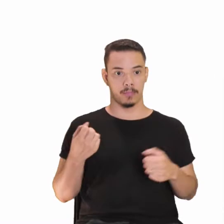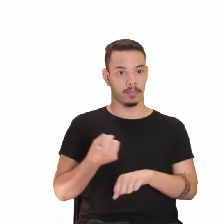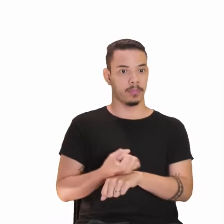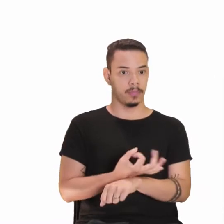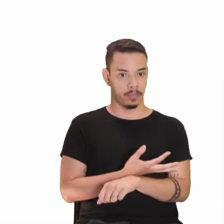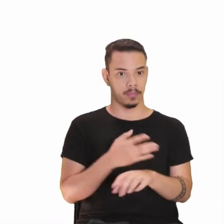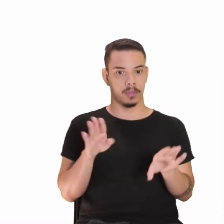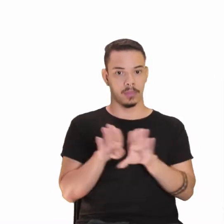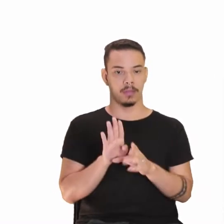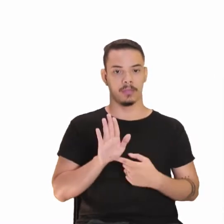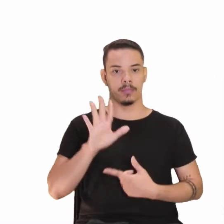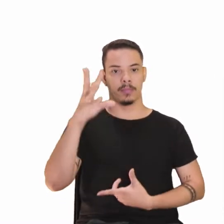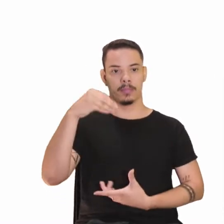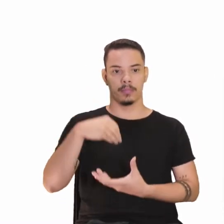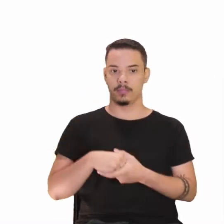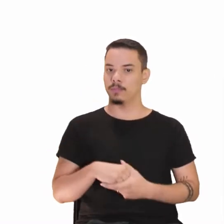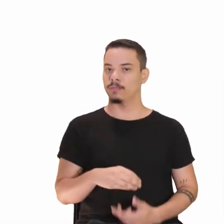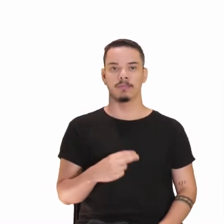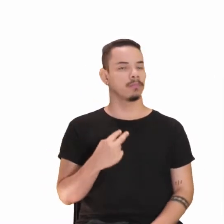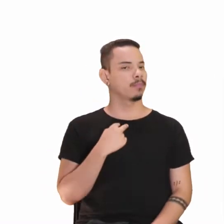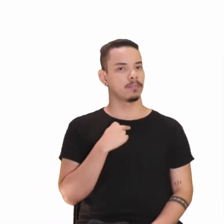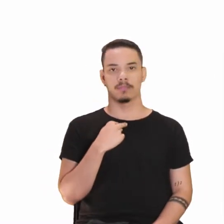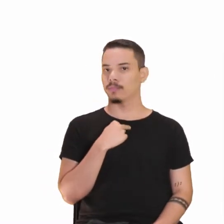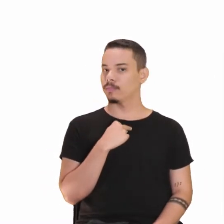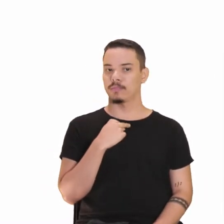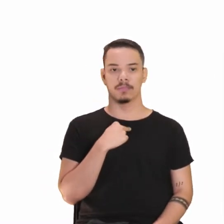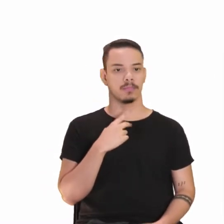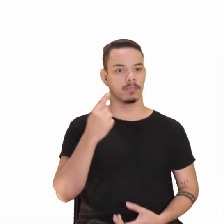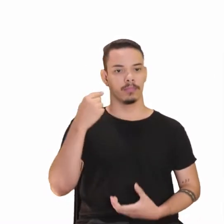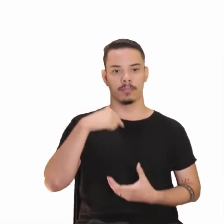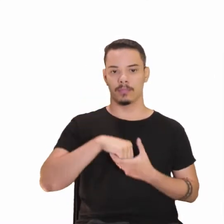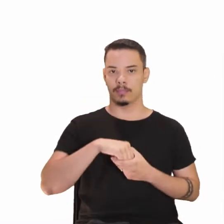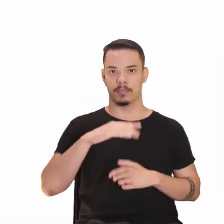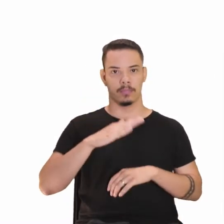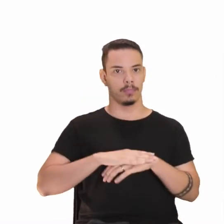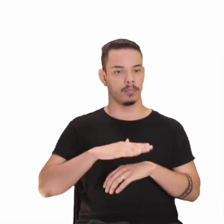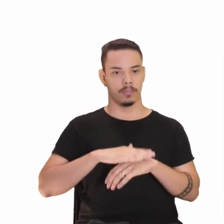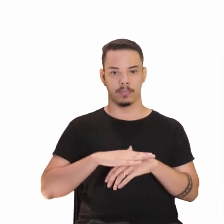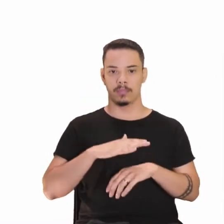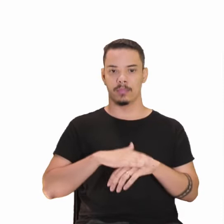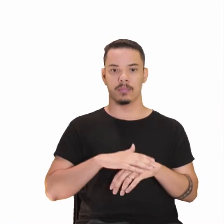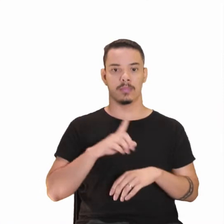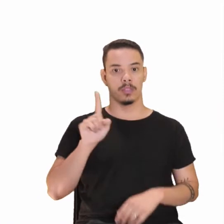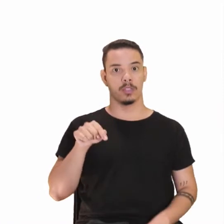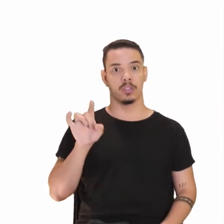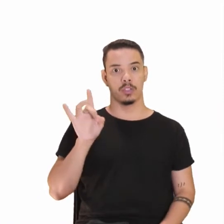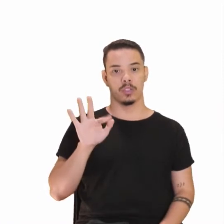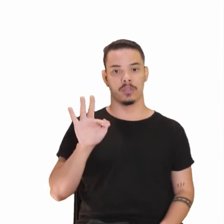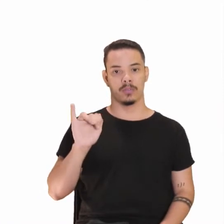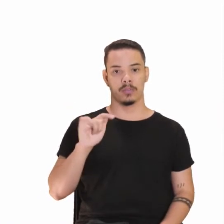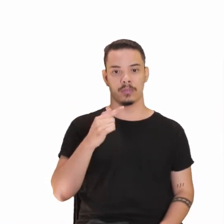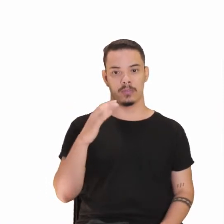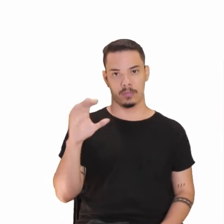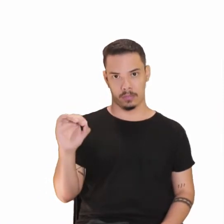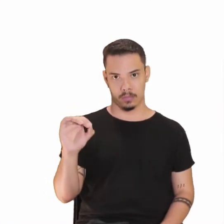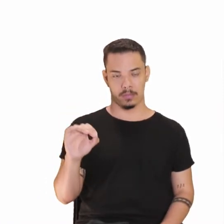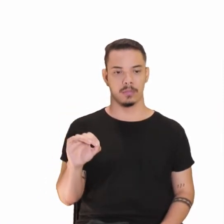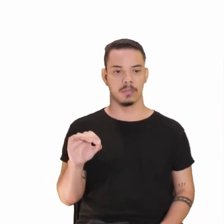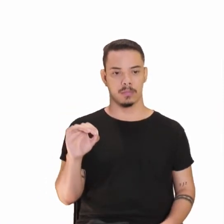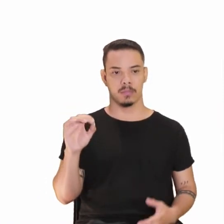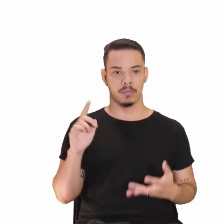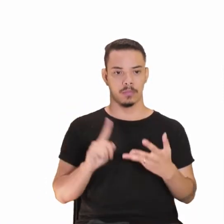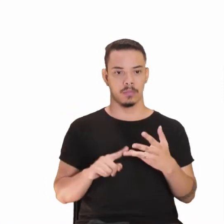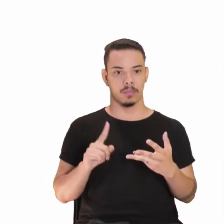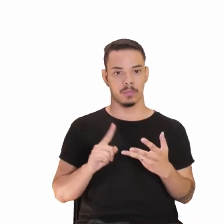emoções expressas nesse gênero não representam a subjetividade do autor, é apenas ficção. D.